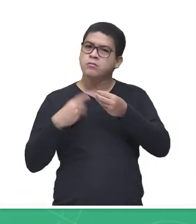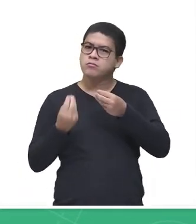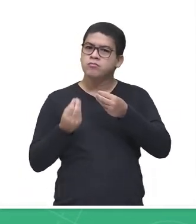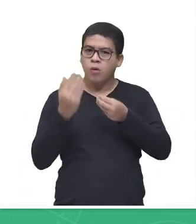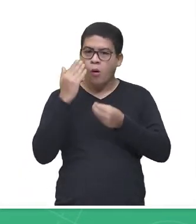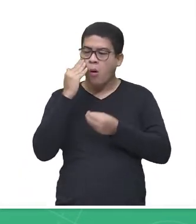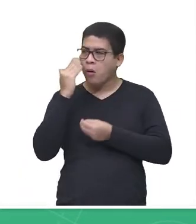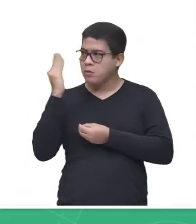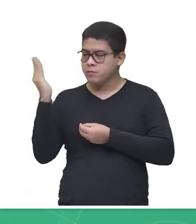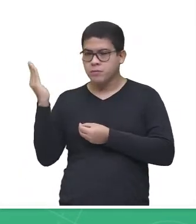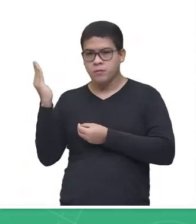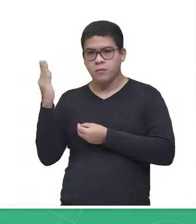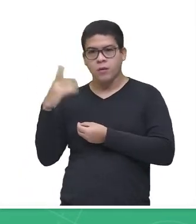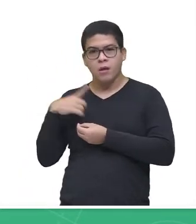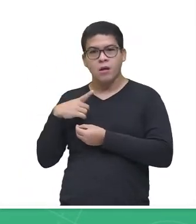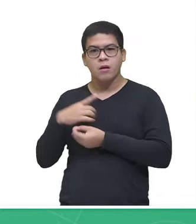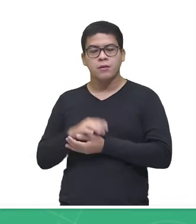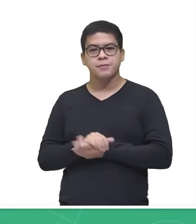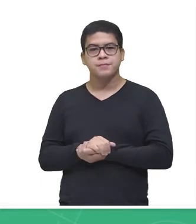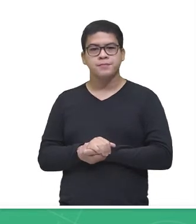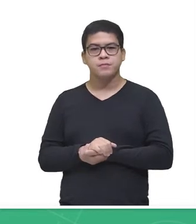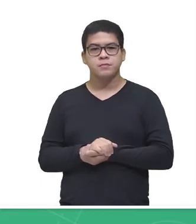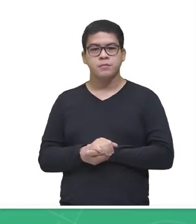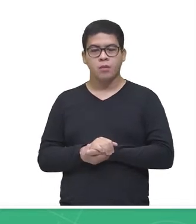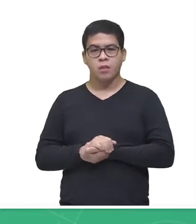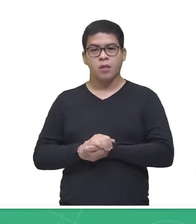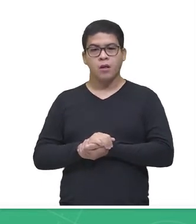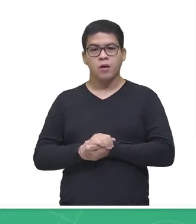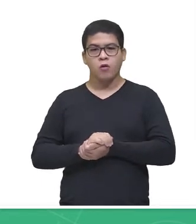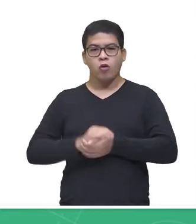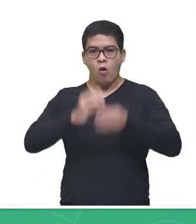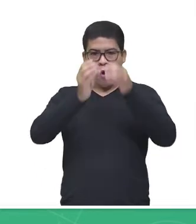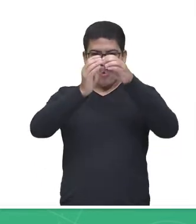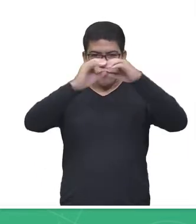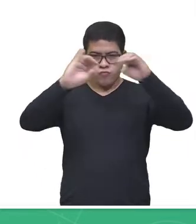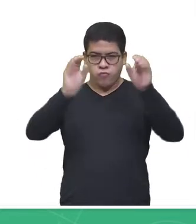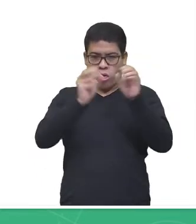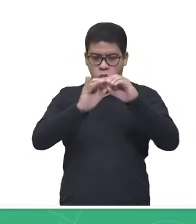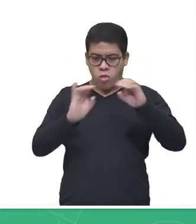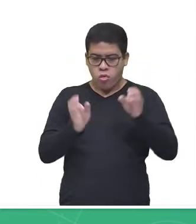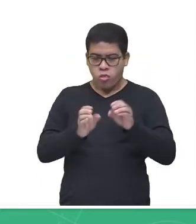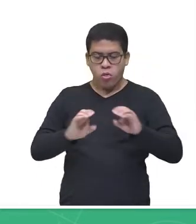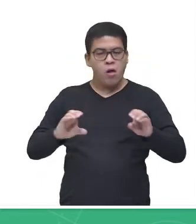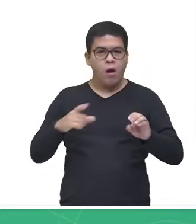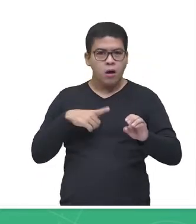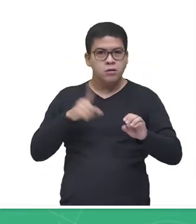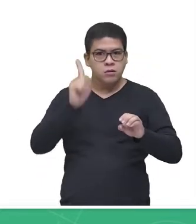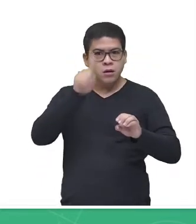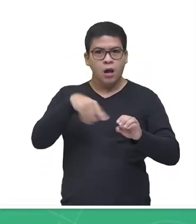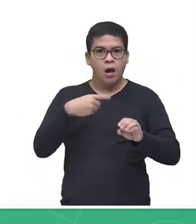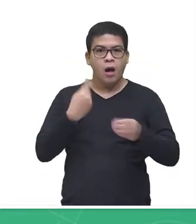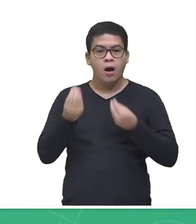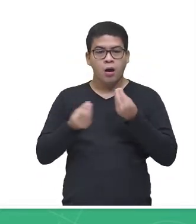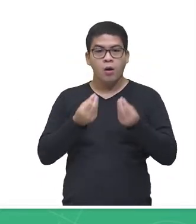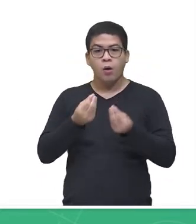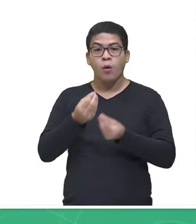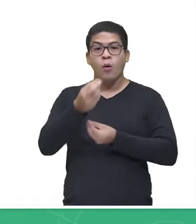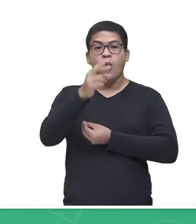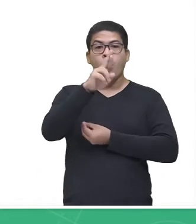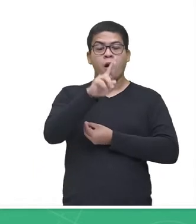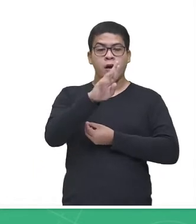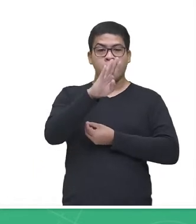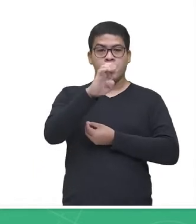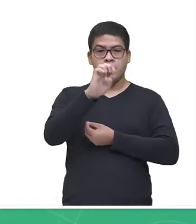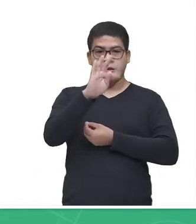gente está vendo aqui, olha só, que ele está envolvendo o núcleo celular. Então, o retículo endoplasmático, ele